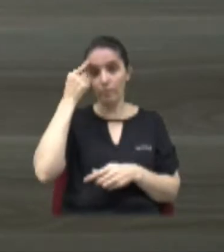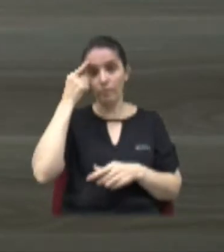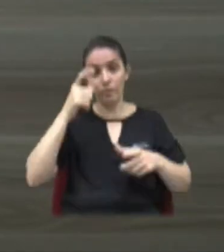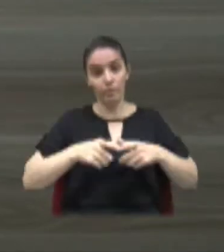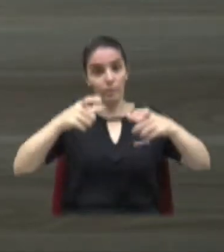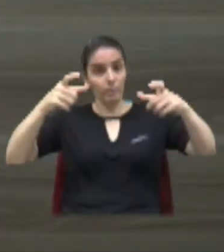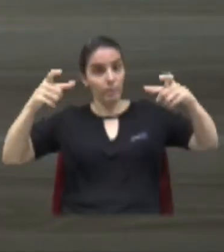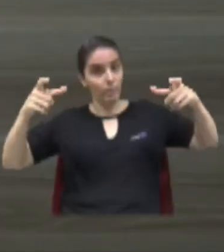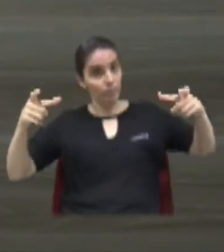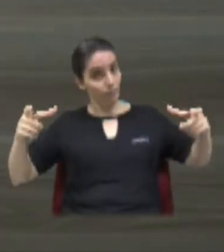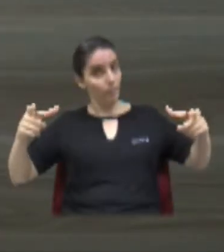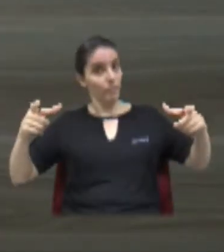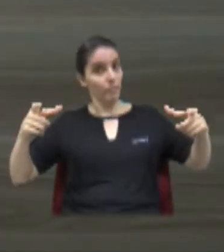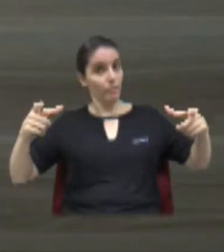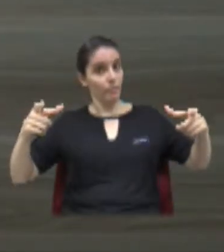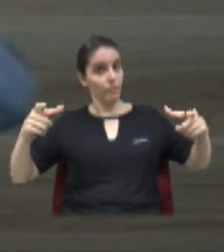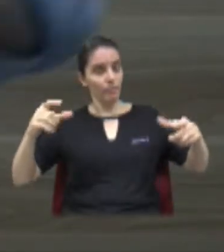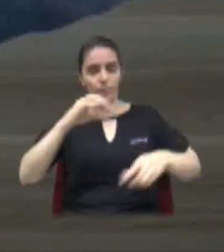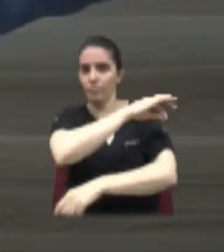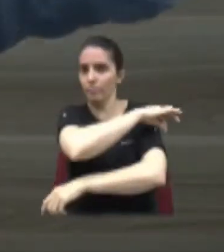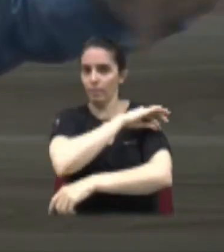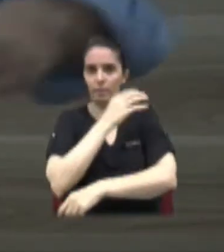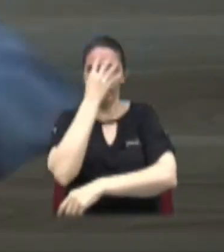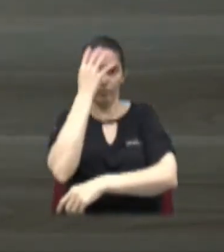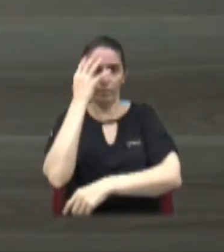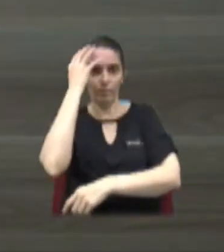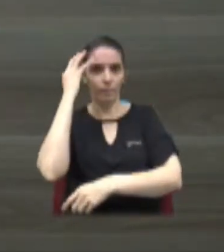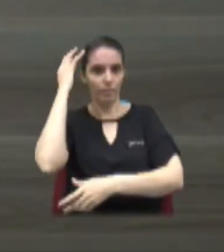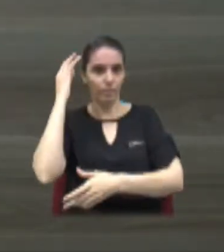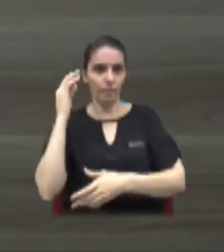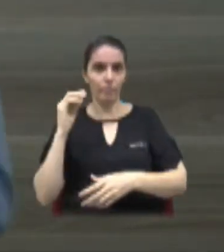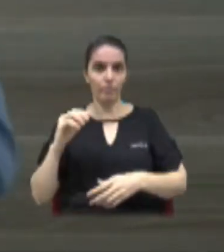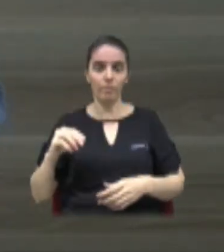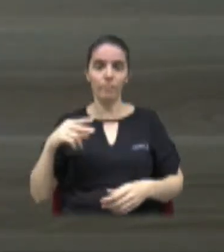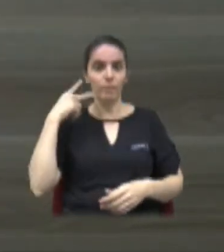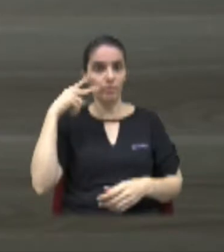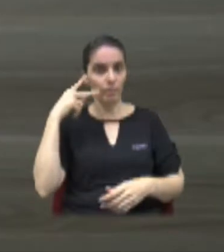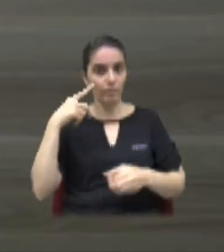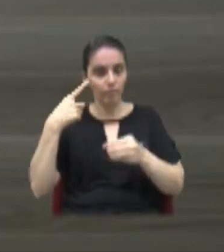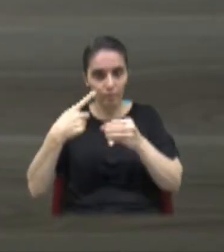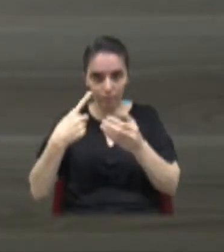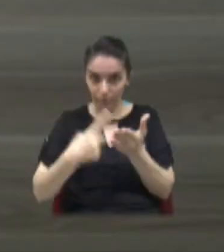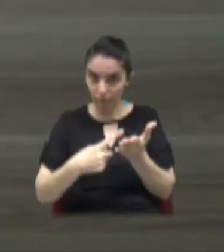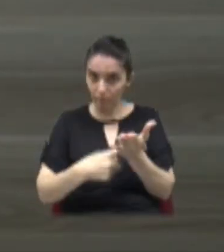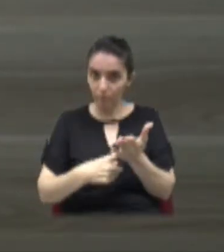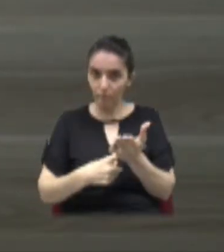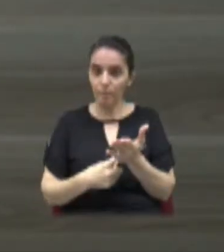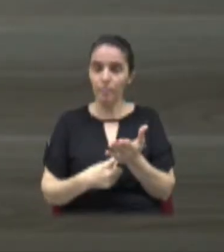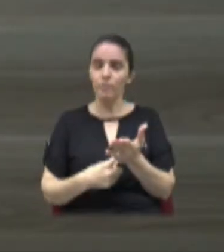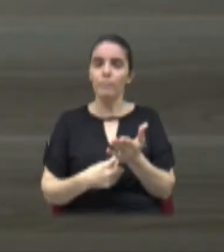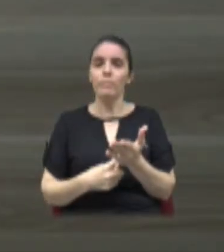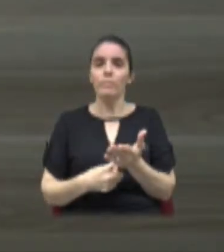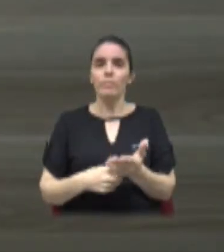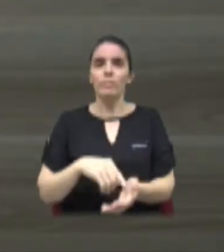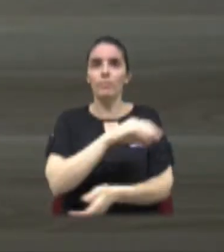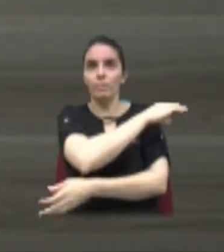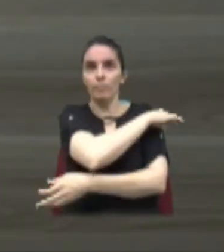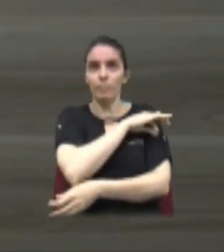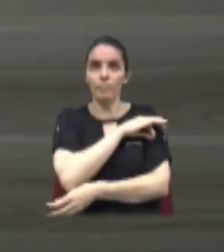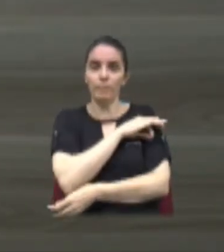as situações, mas se nós não tivéssemos aprovado, que passou aqui pela casa também o projeto, se não tivéssemos aprovado